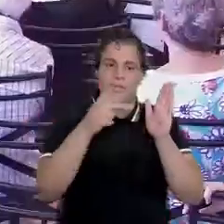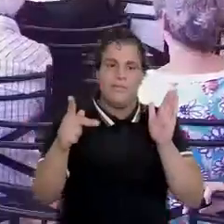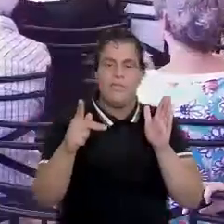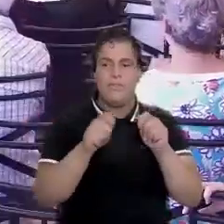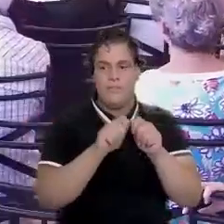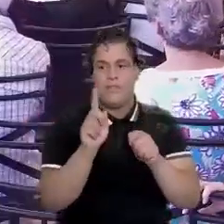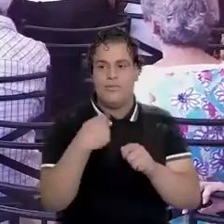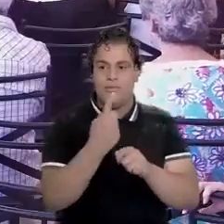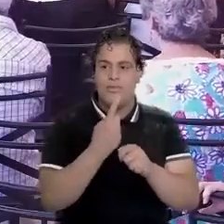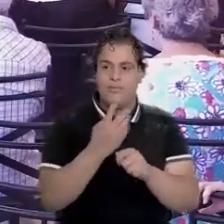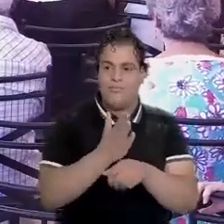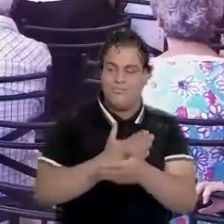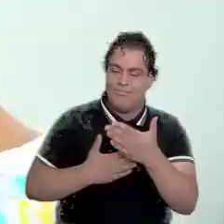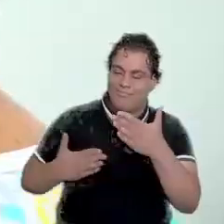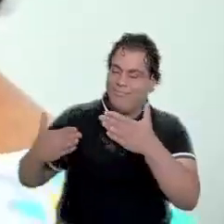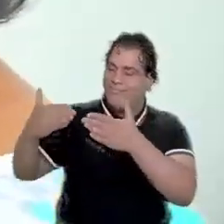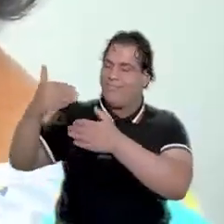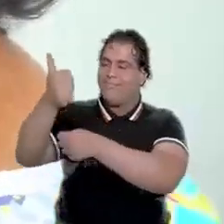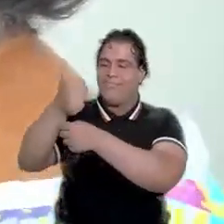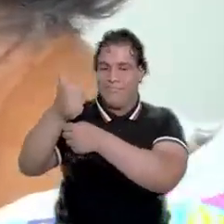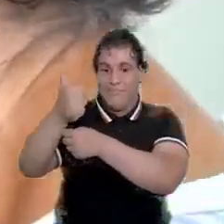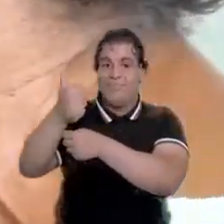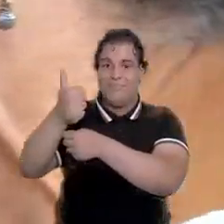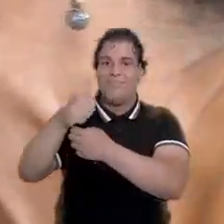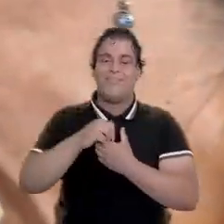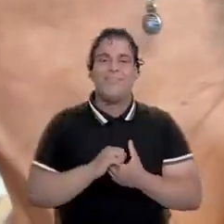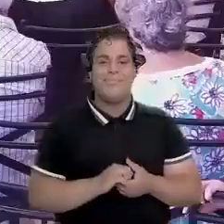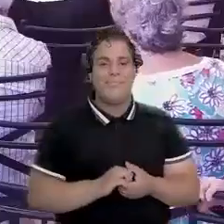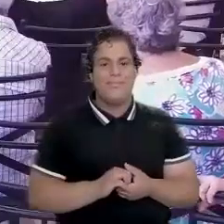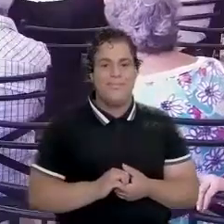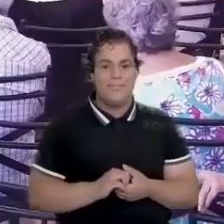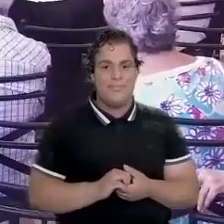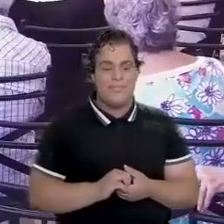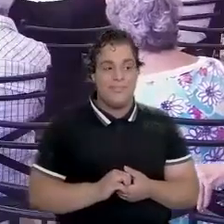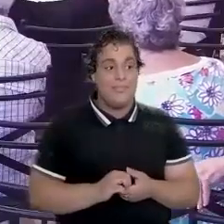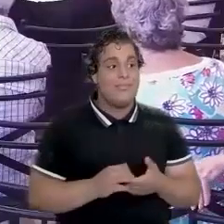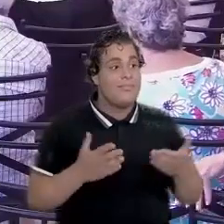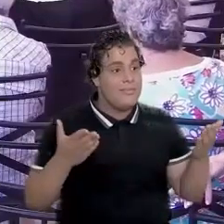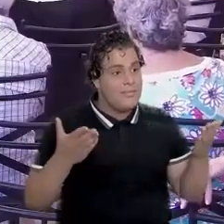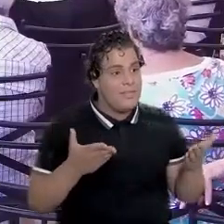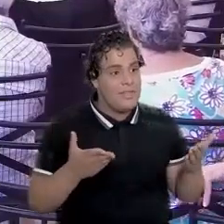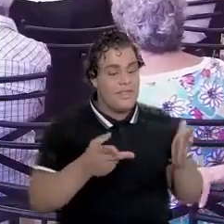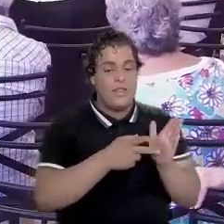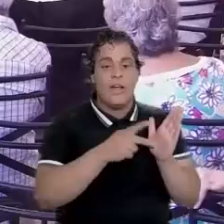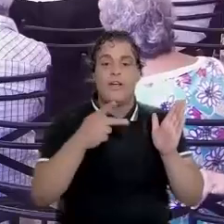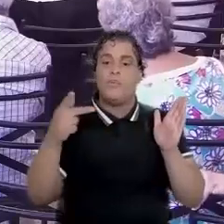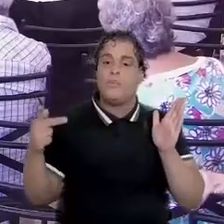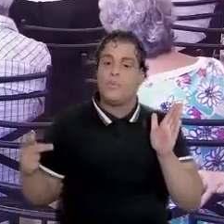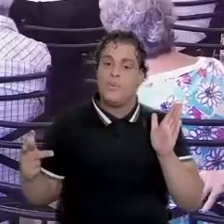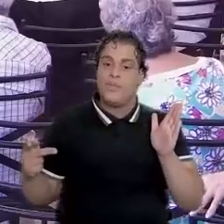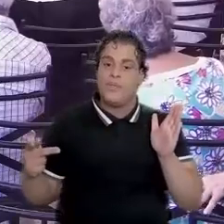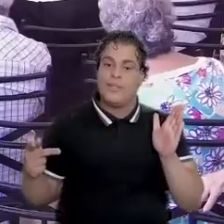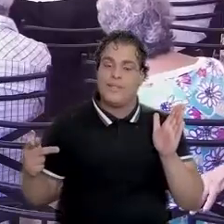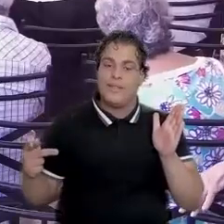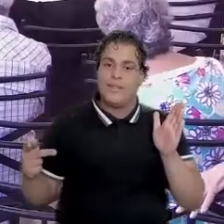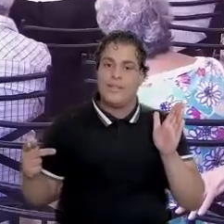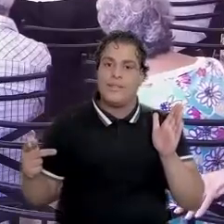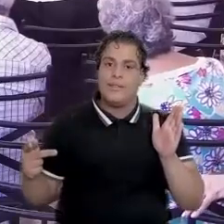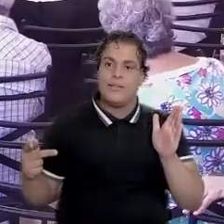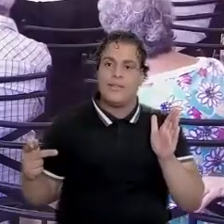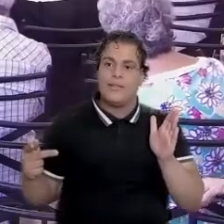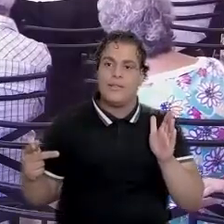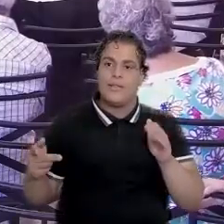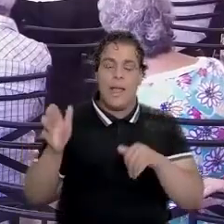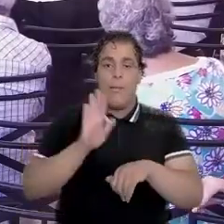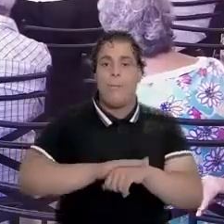com a gente, nos eleva. Nos eleva. Sônia, seja breve. Bom, a poesia, ela é